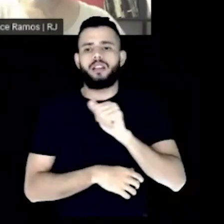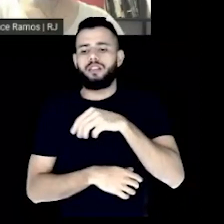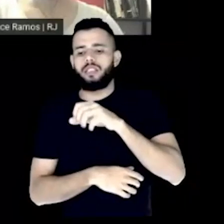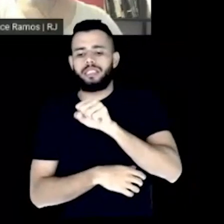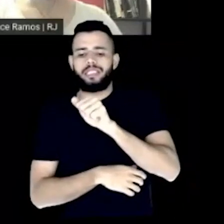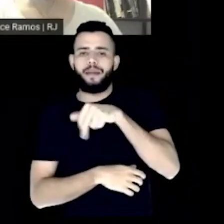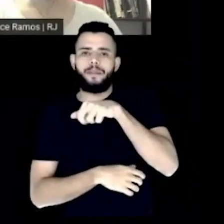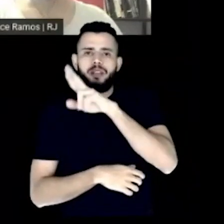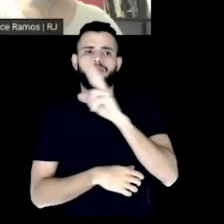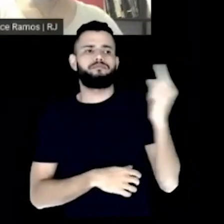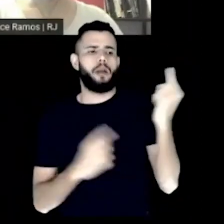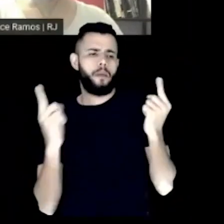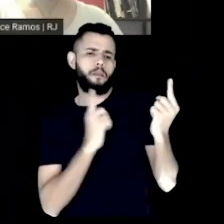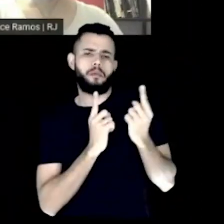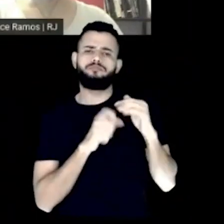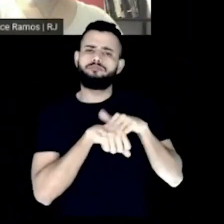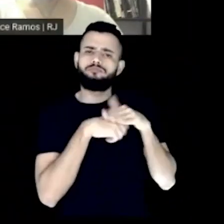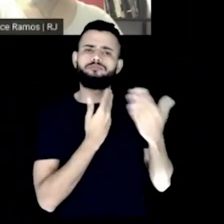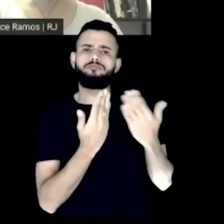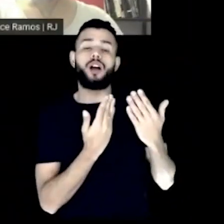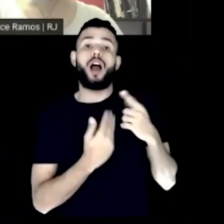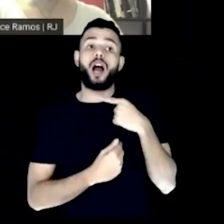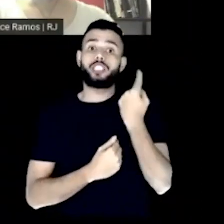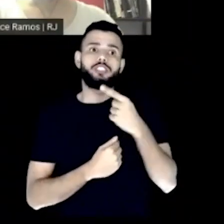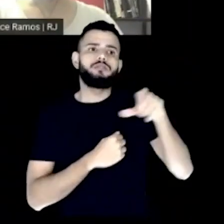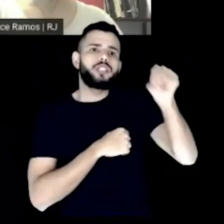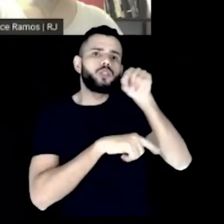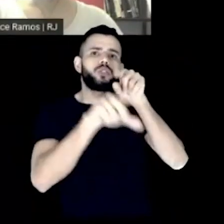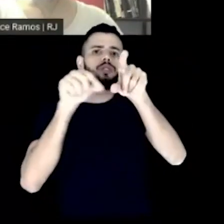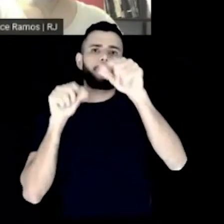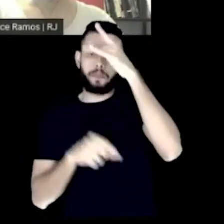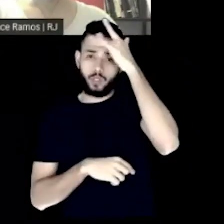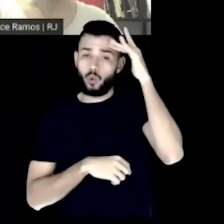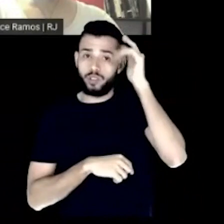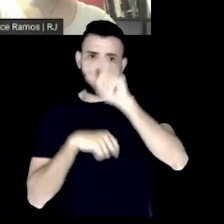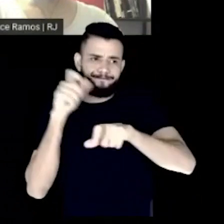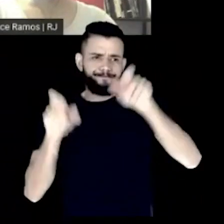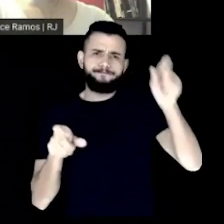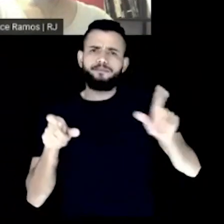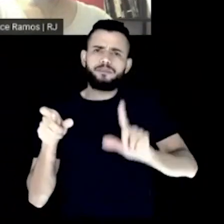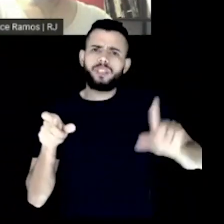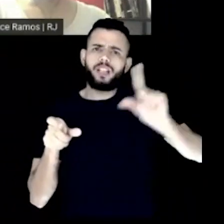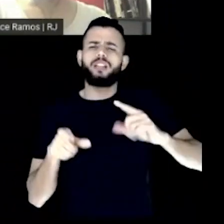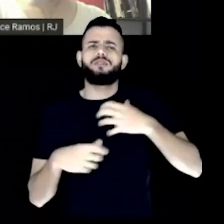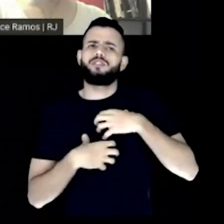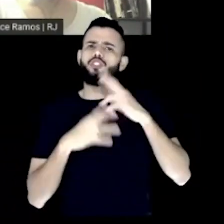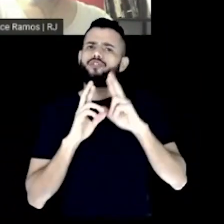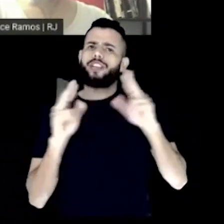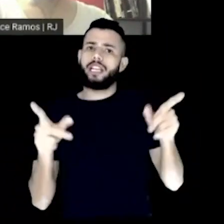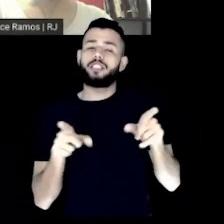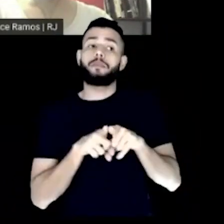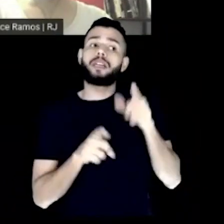naturalmente. São pessoas que a gente selecionou tanto por terem vozes literárias muito distintas e vozes